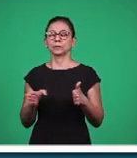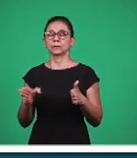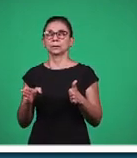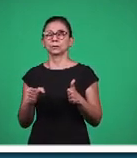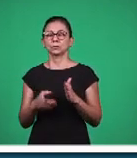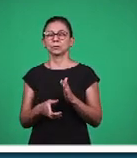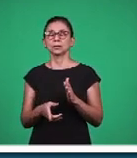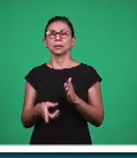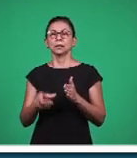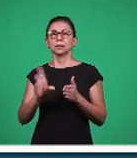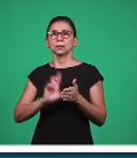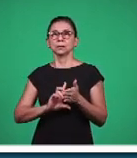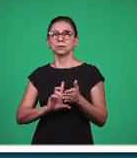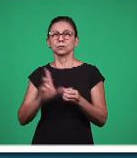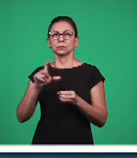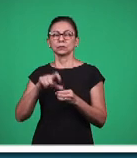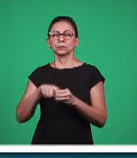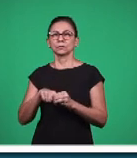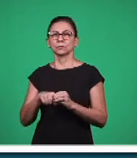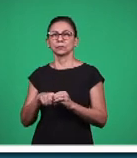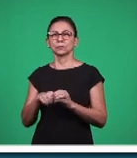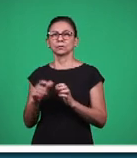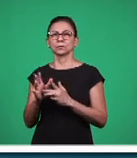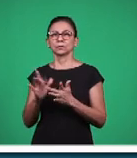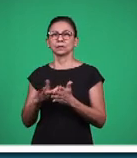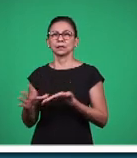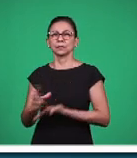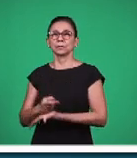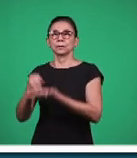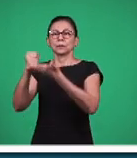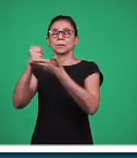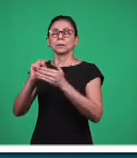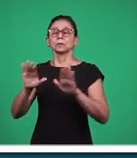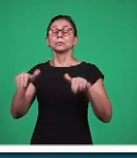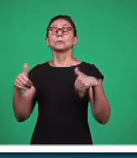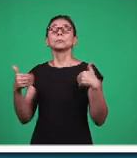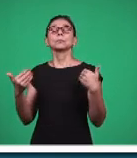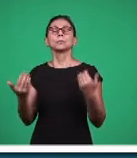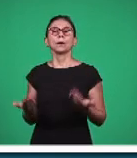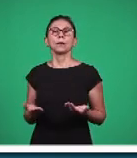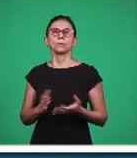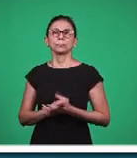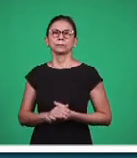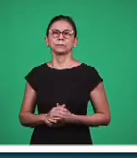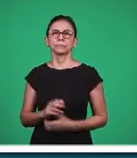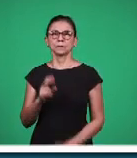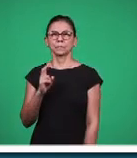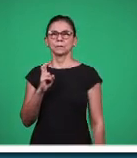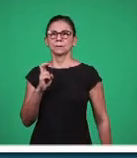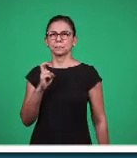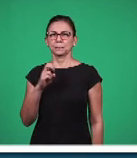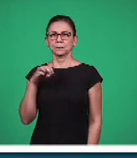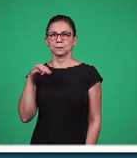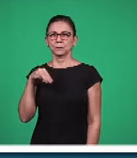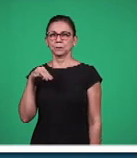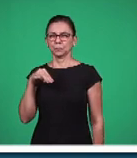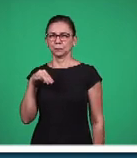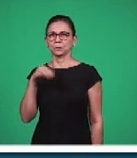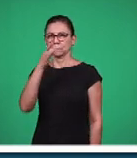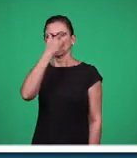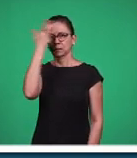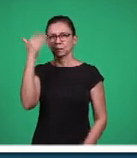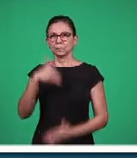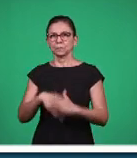que precede o seu arrebatamento? Nós vamos dar 5 minutos para que as igrejas, para que os